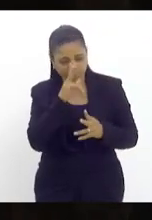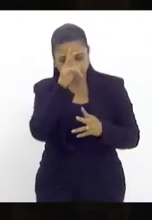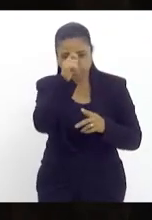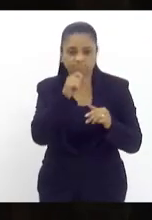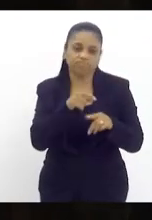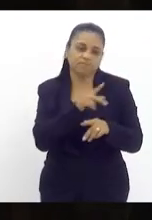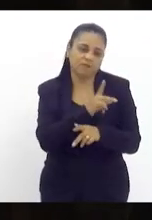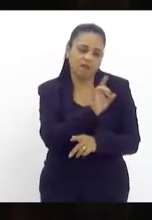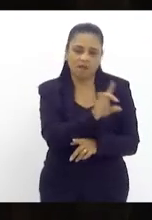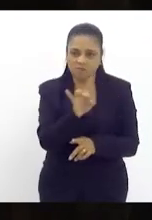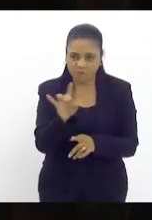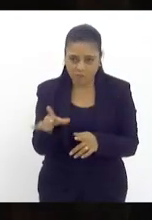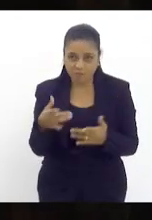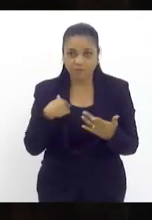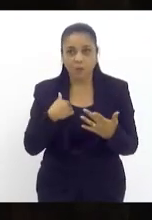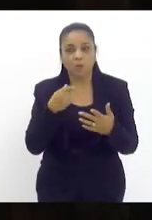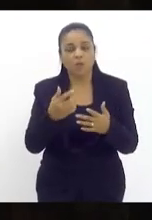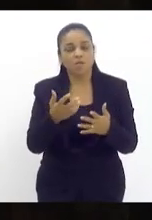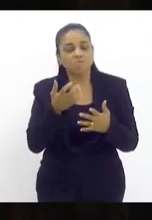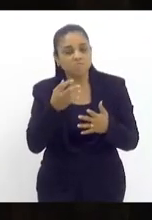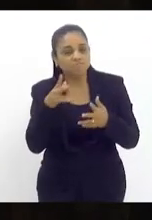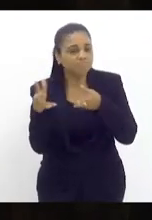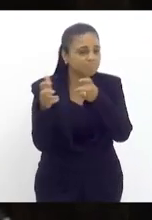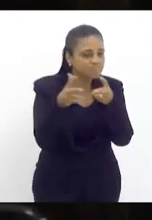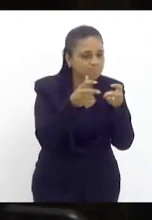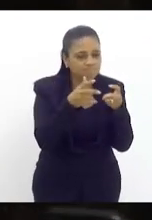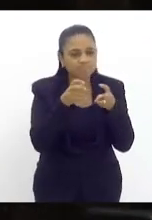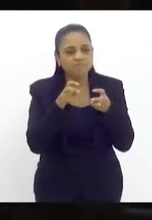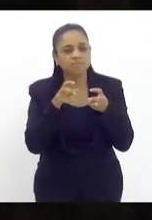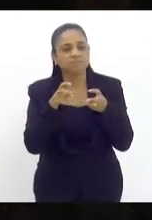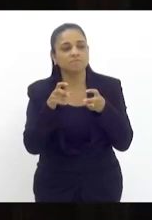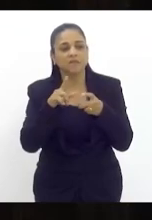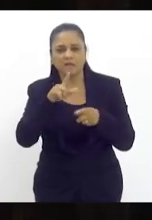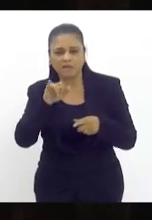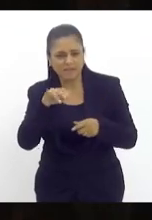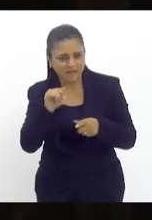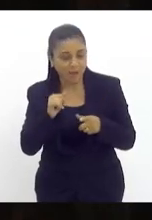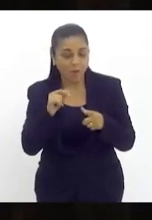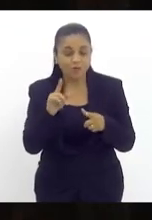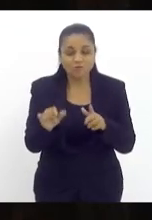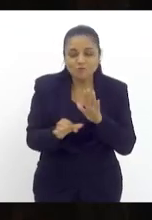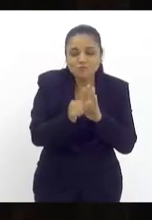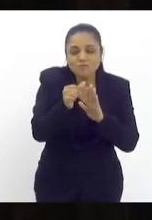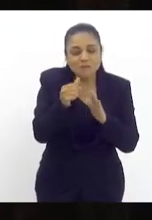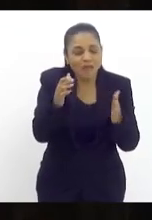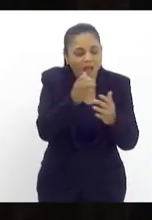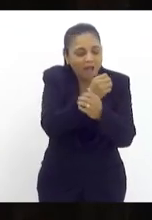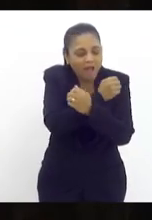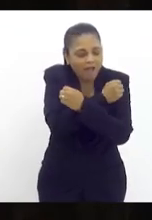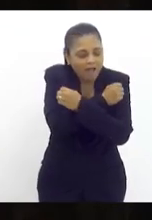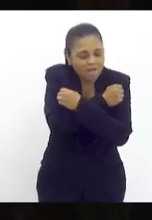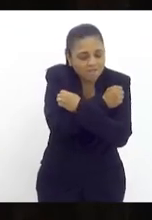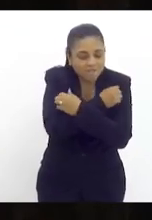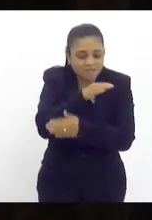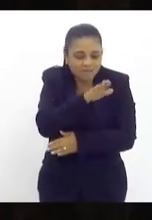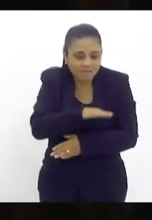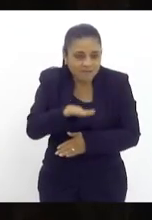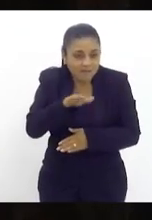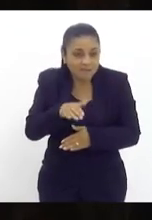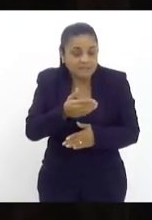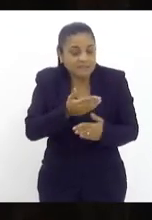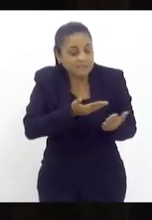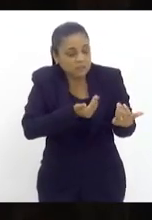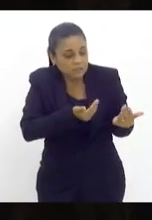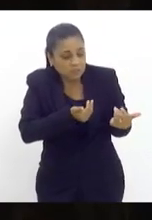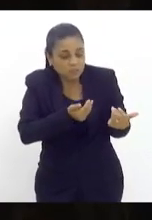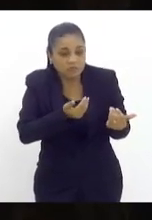esse programa, conseguimos ver, né, Lilian, os primeiros abraços recebidos de crianças de 16, né, de adolescentes